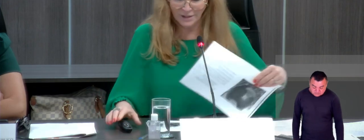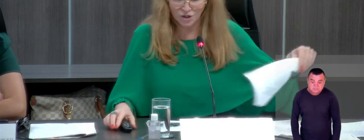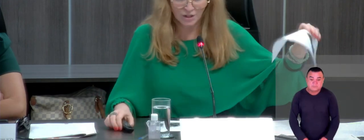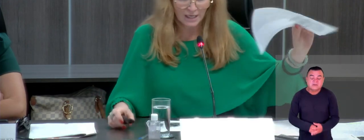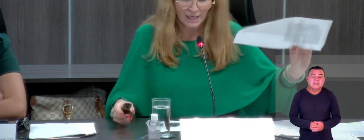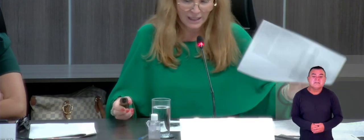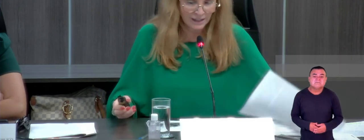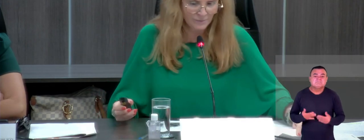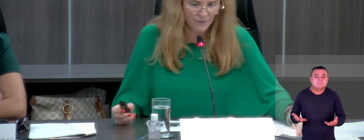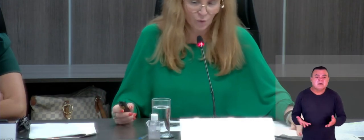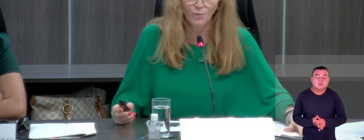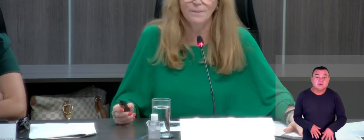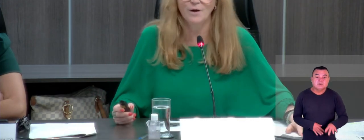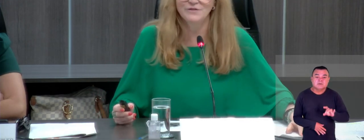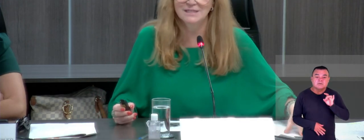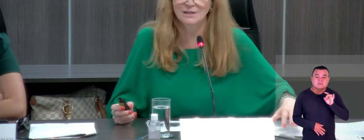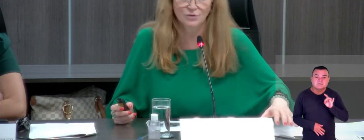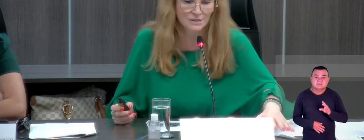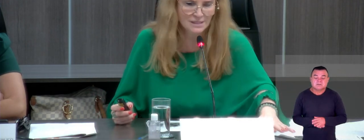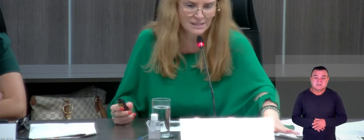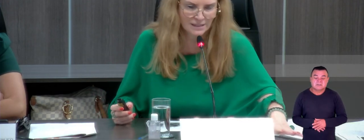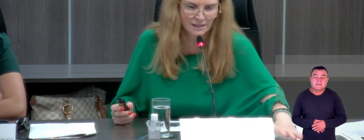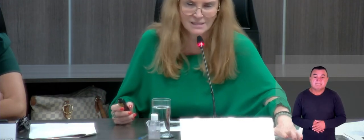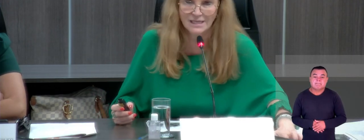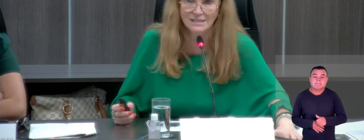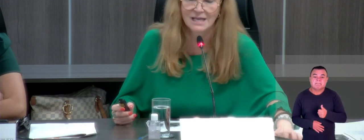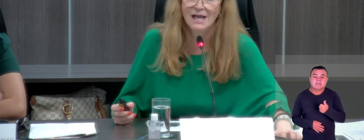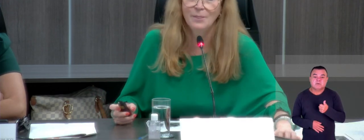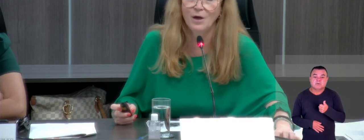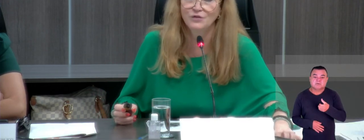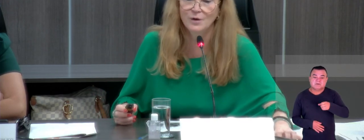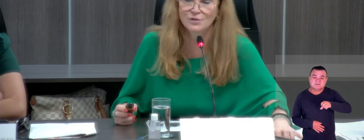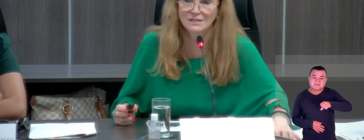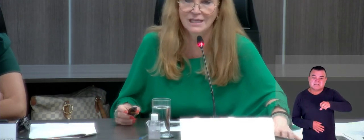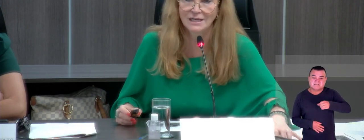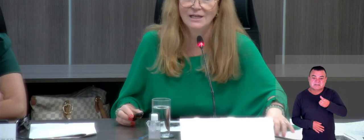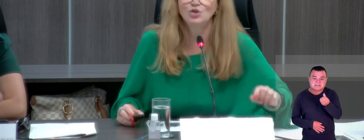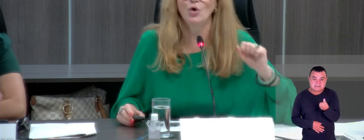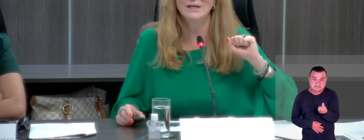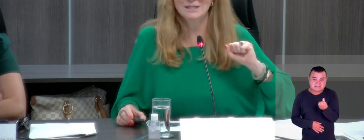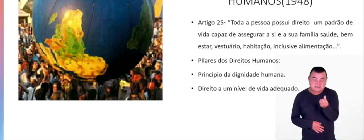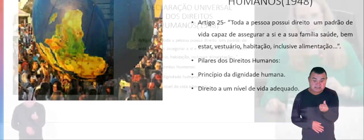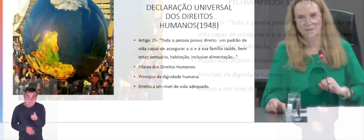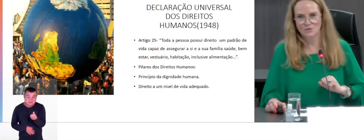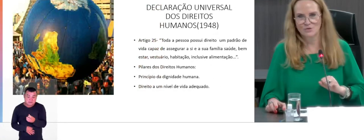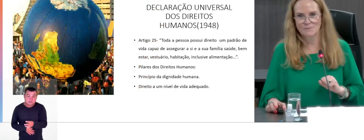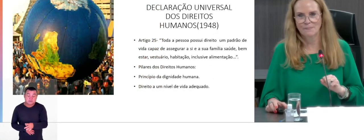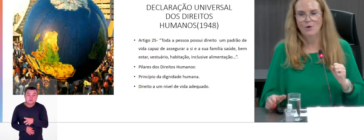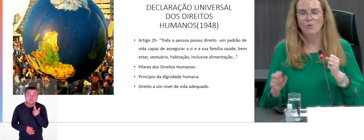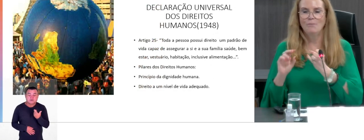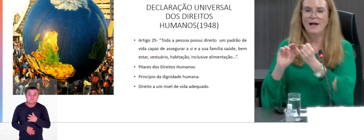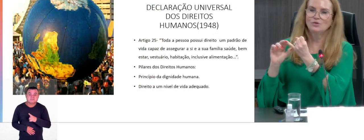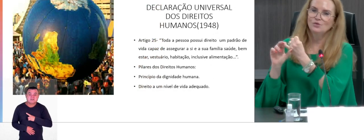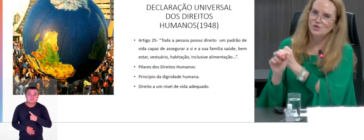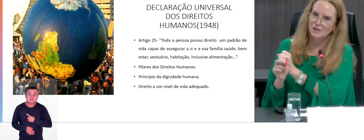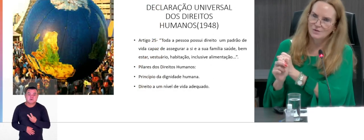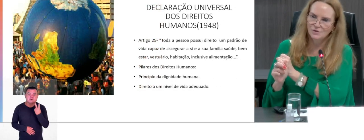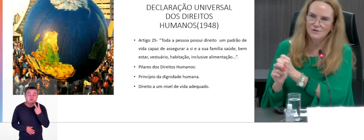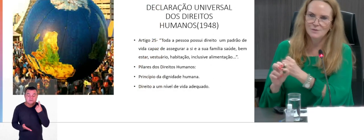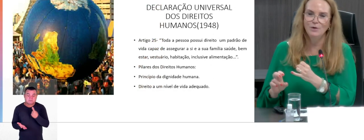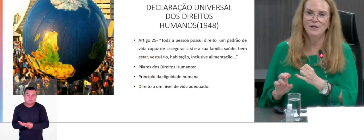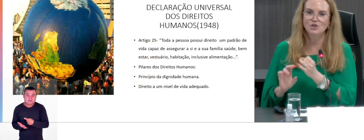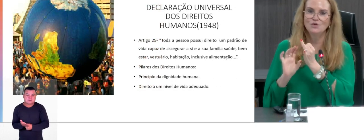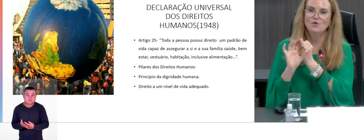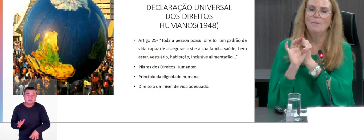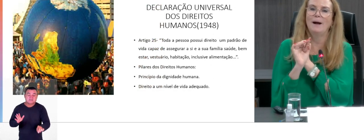somente em 1966 nós vamos ter dois pactos o pacto dos direitos